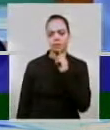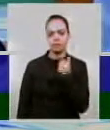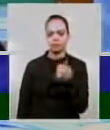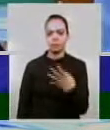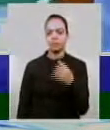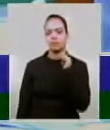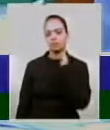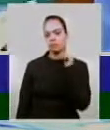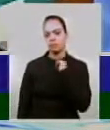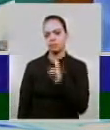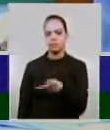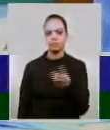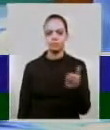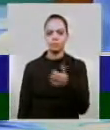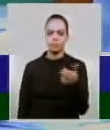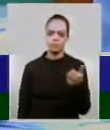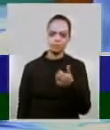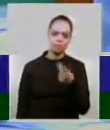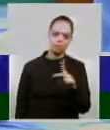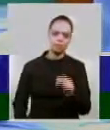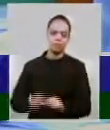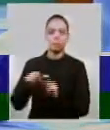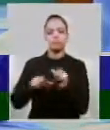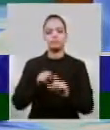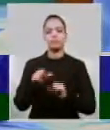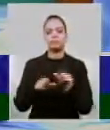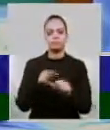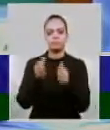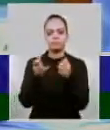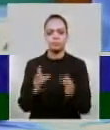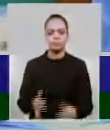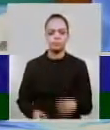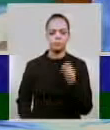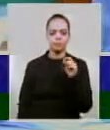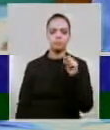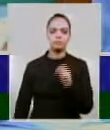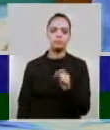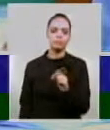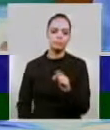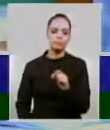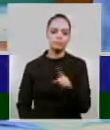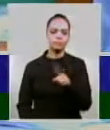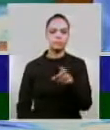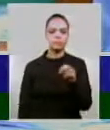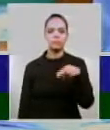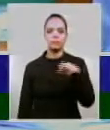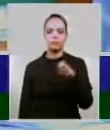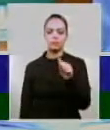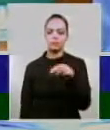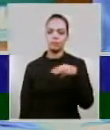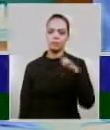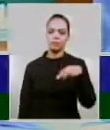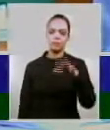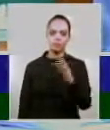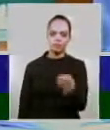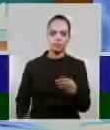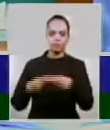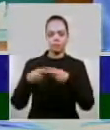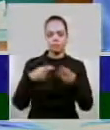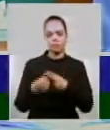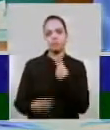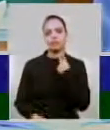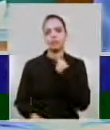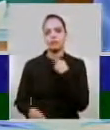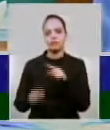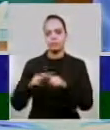14 de abril de 2011, e suas alterações, que dispõe sobre o zoneamento do uso e ocupação do solo do município